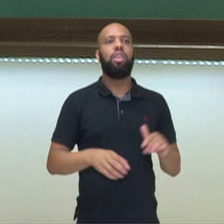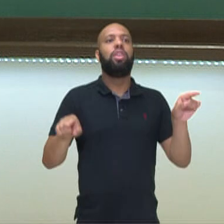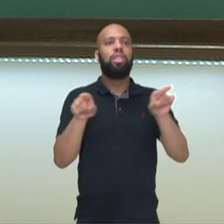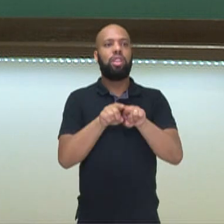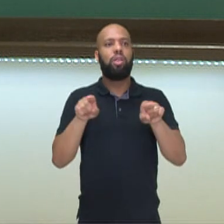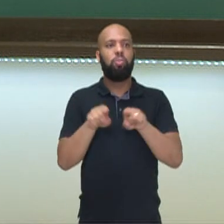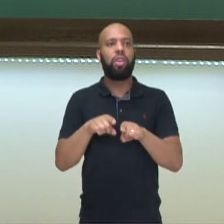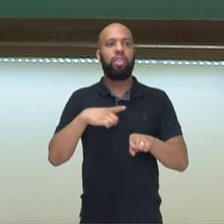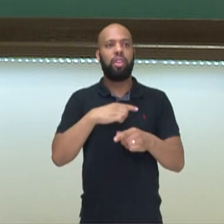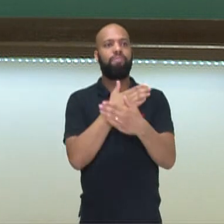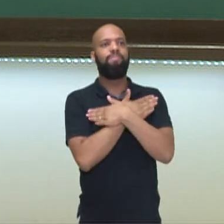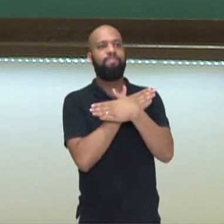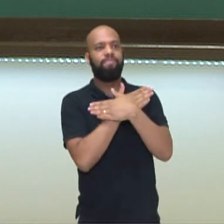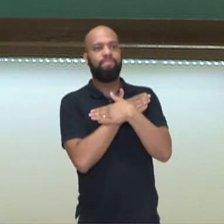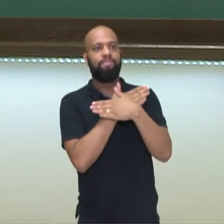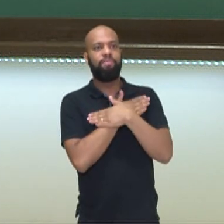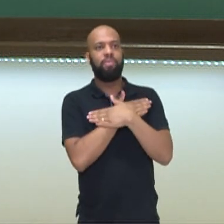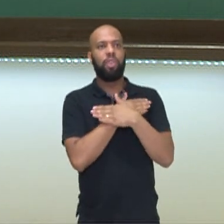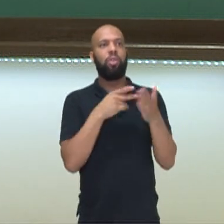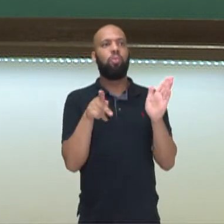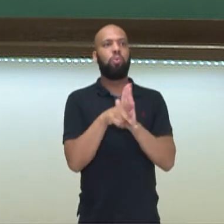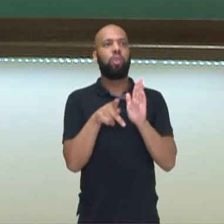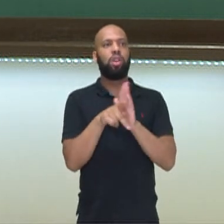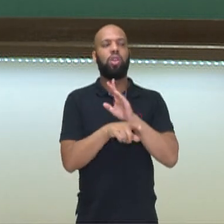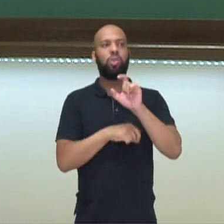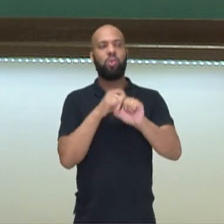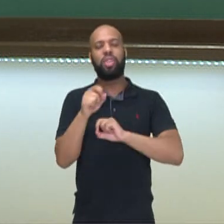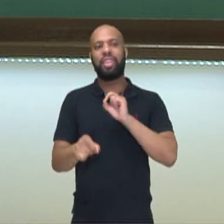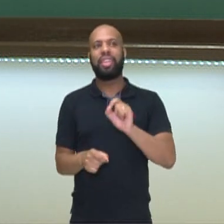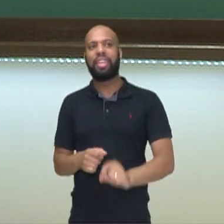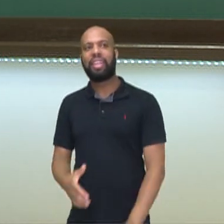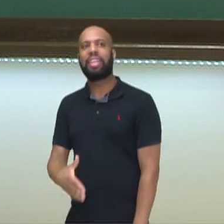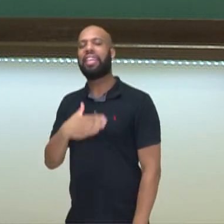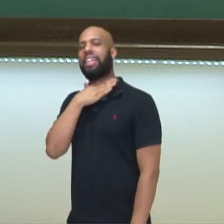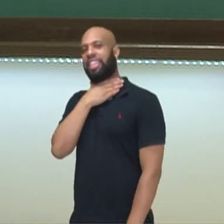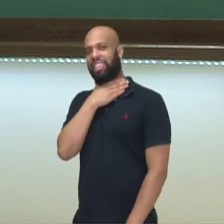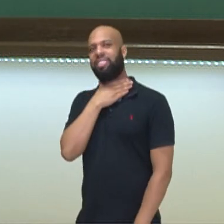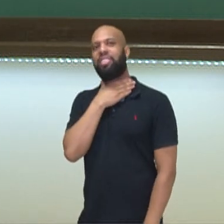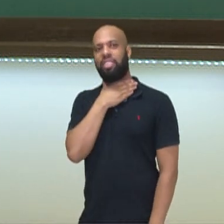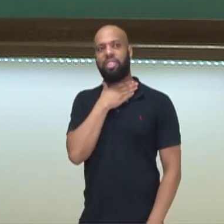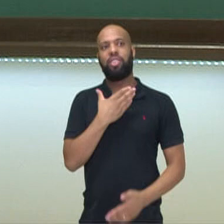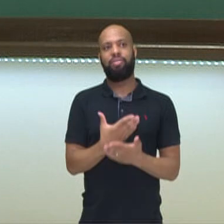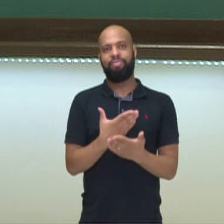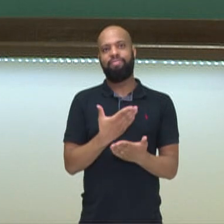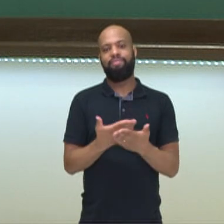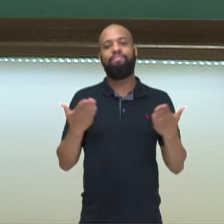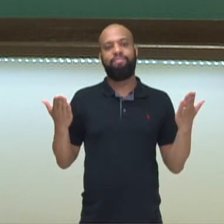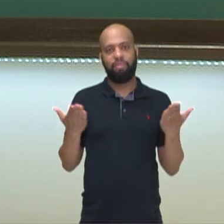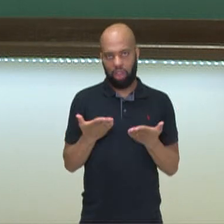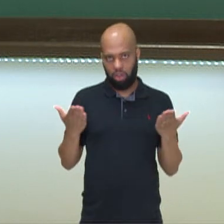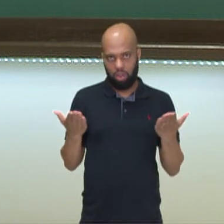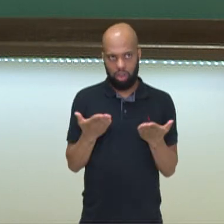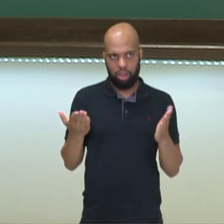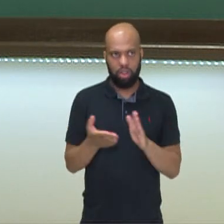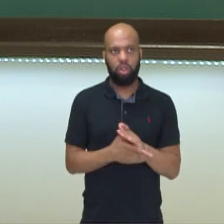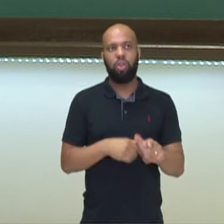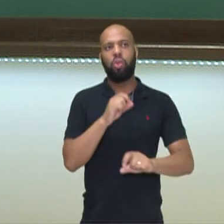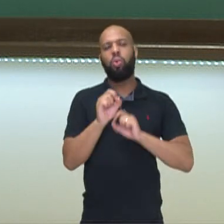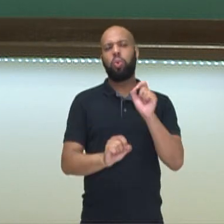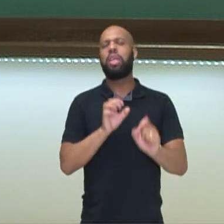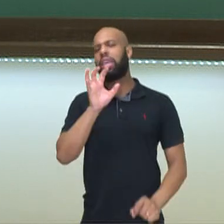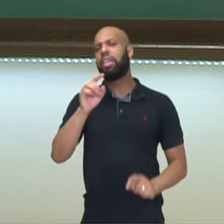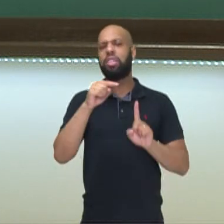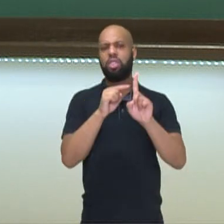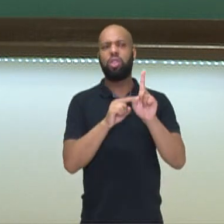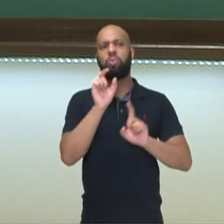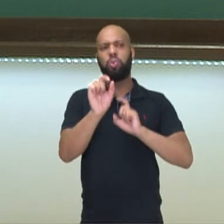também o desemprego conjuntural, que é o que a gente mais viu na época que a gente está vivendo. O que é o